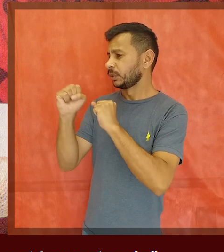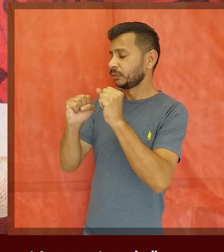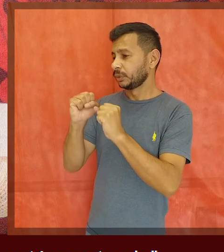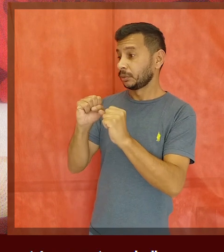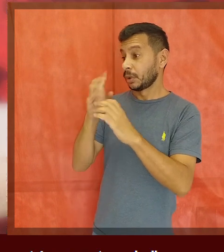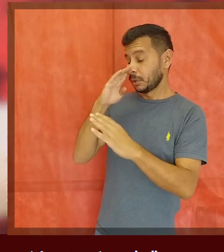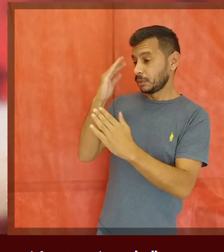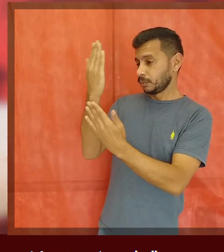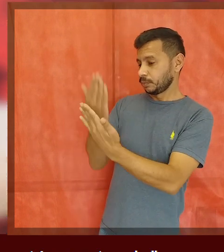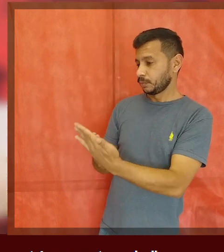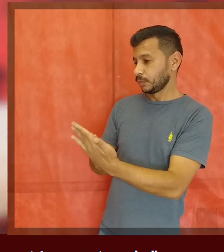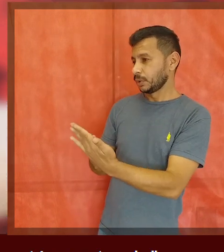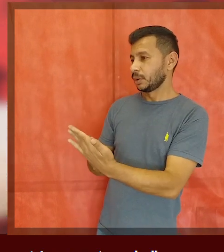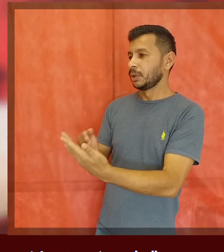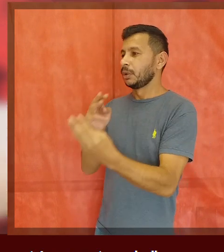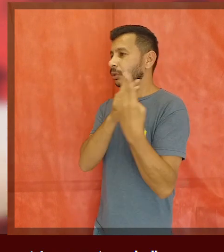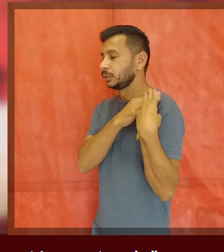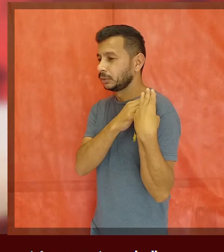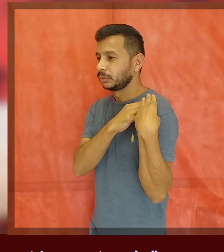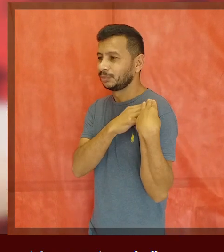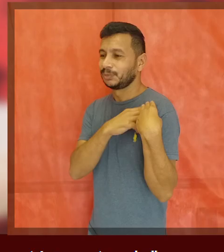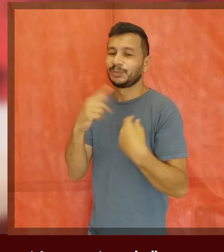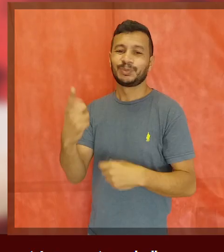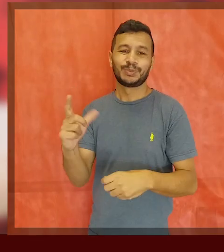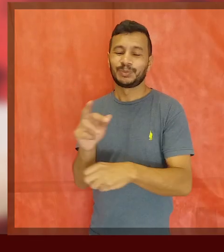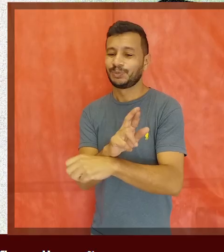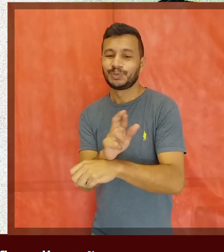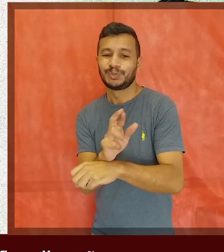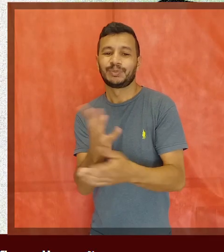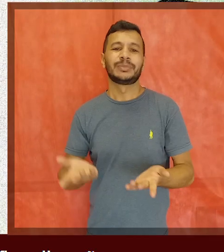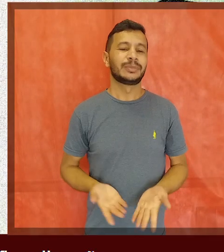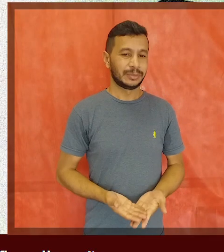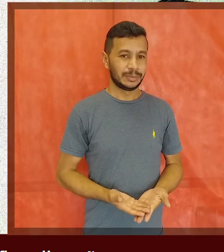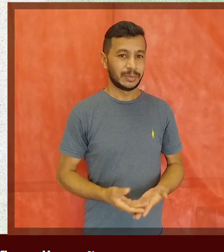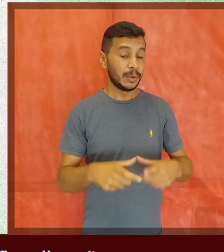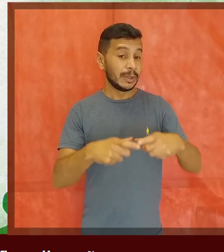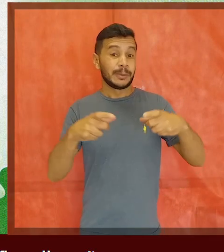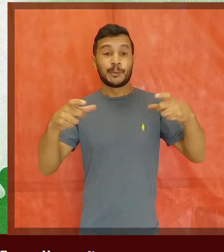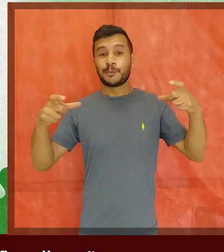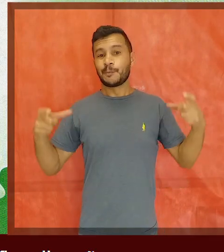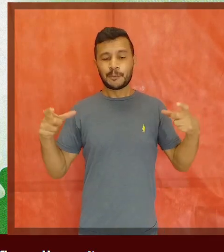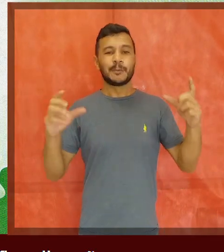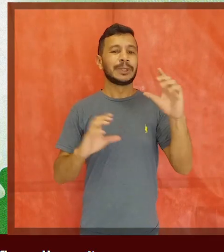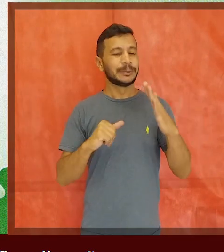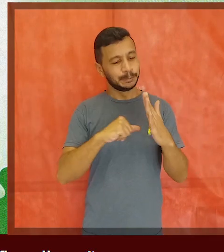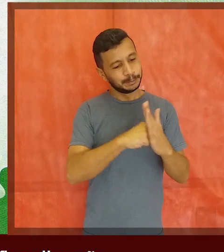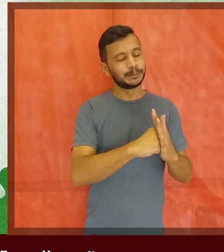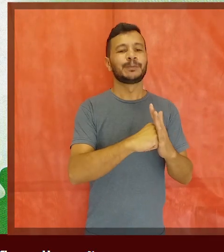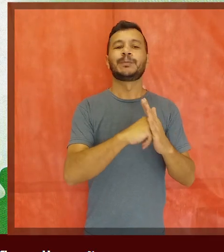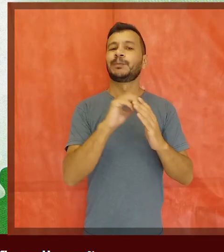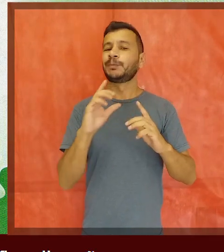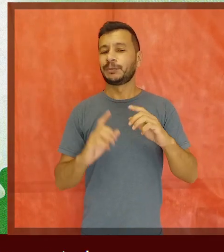ele, desabafa: o Ministério do Trabalho está sucateado. Diante do aumento de acidentes e indiferença